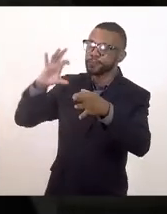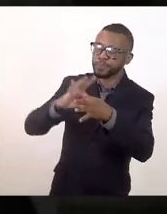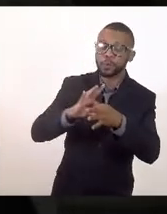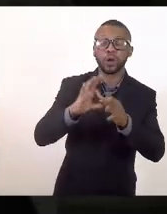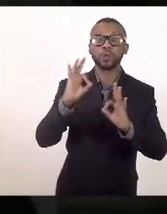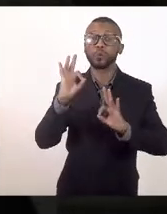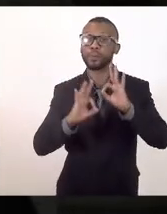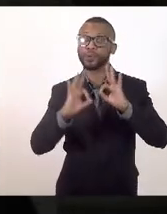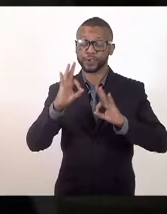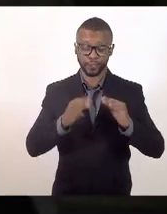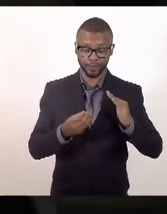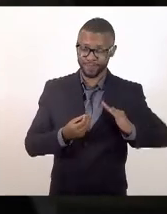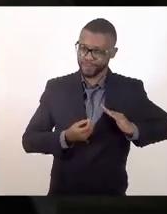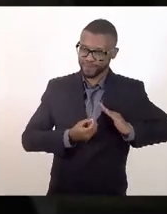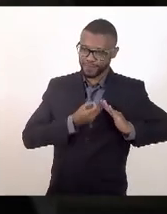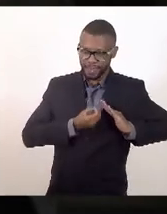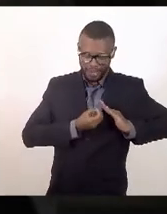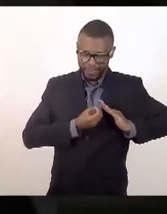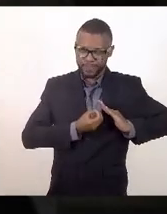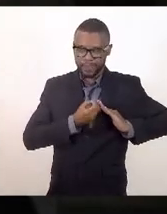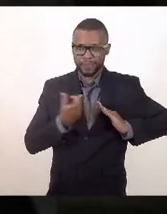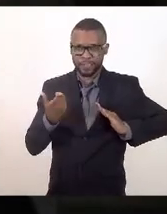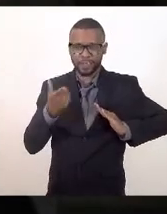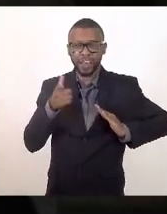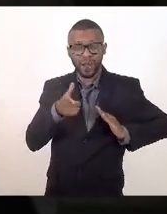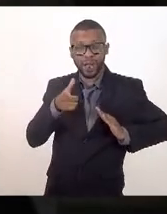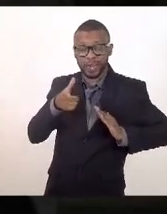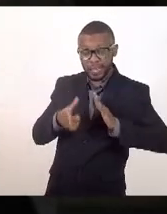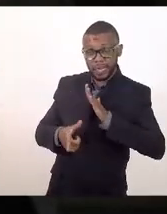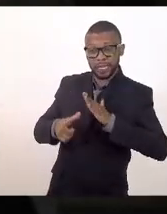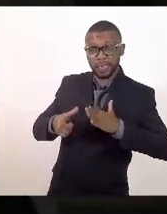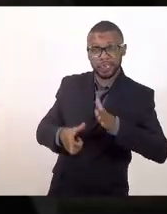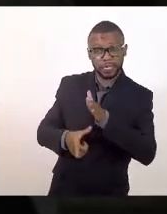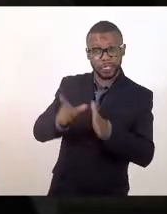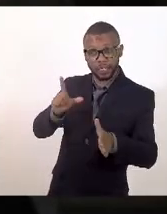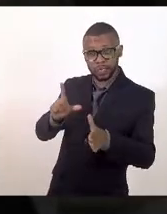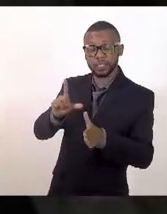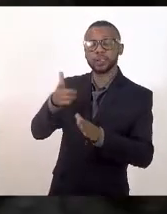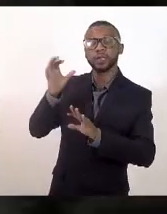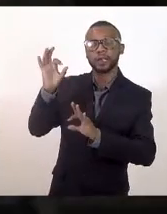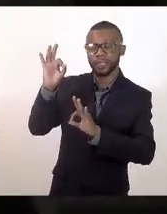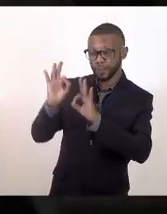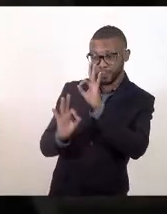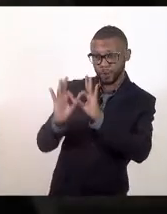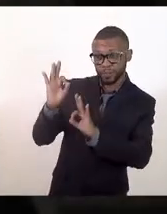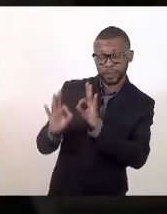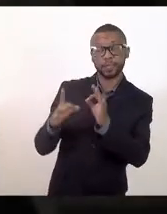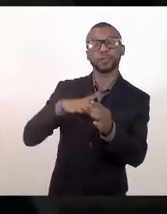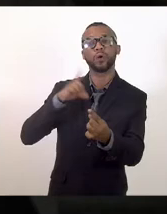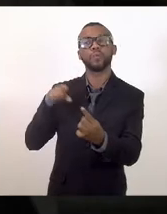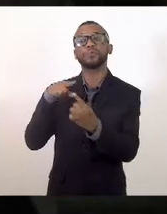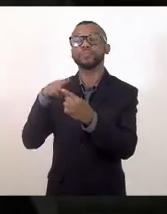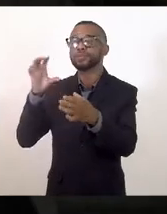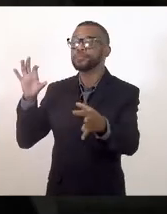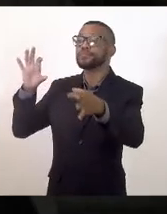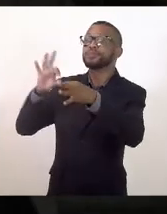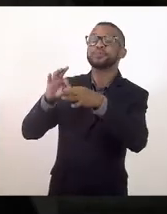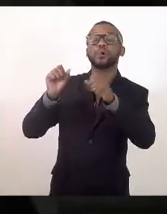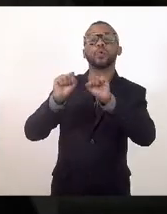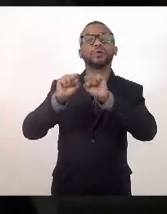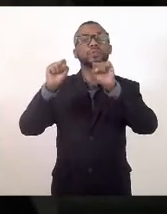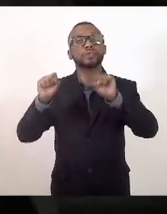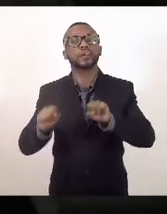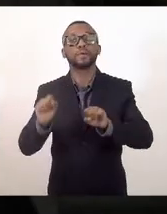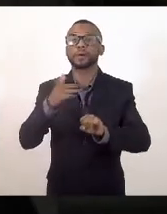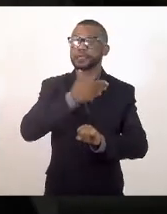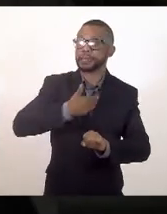E hoje, deputado André Siciliano, o projeto é um projeto que busca instituir o sistema estadual de habitação de